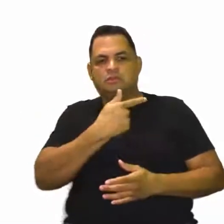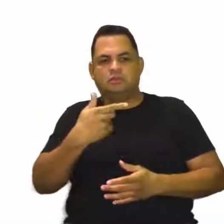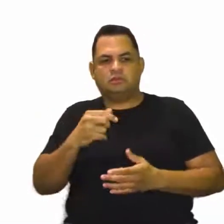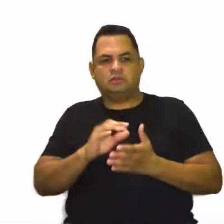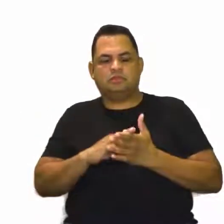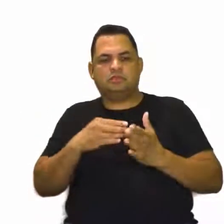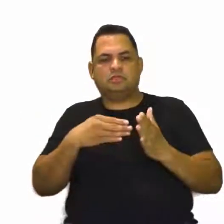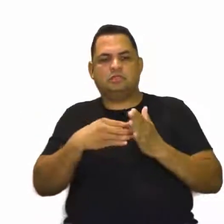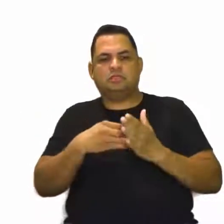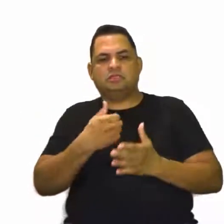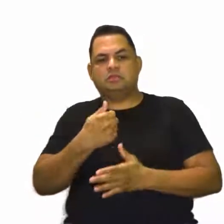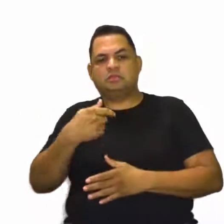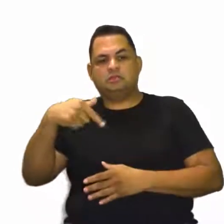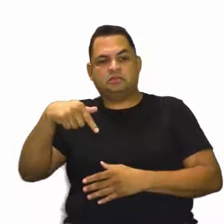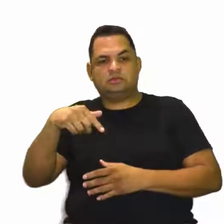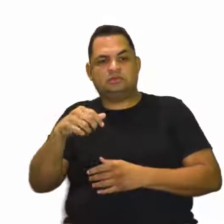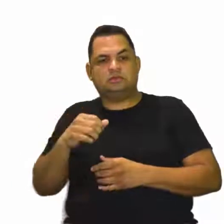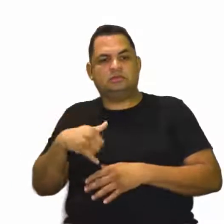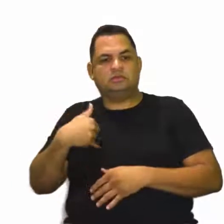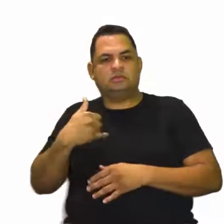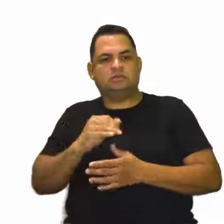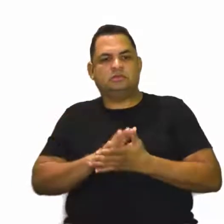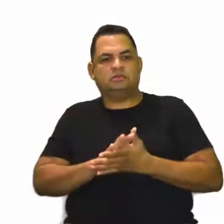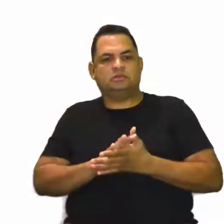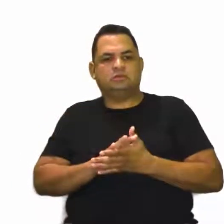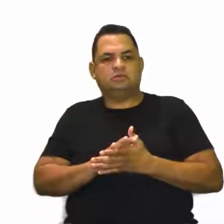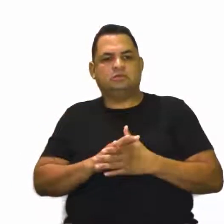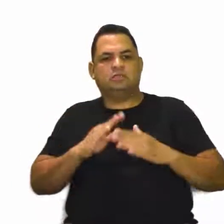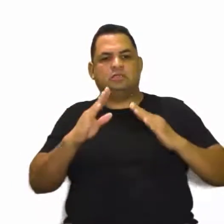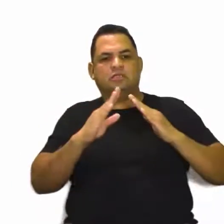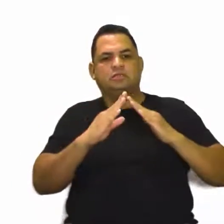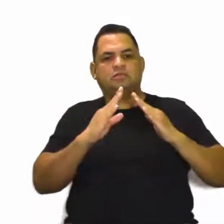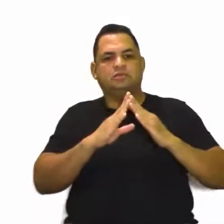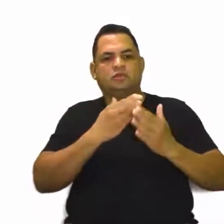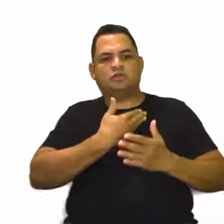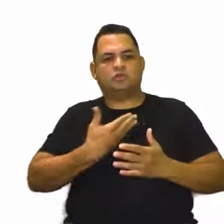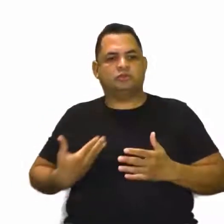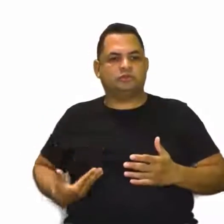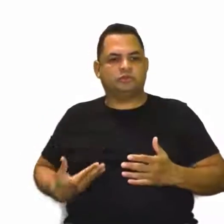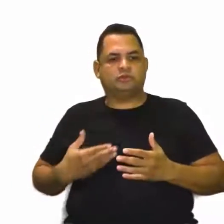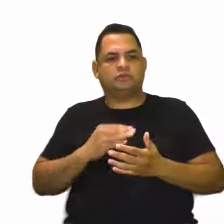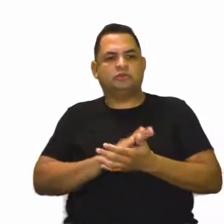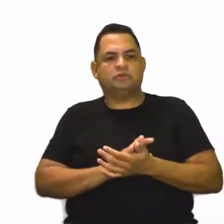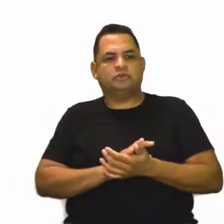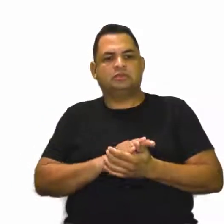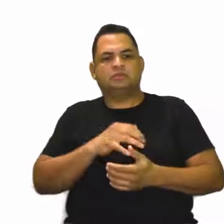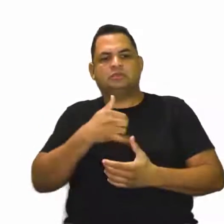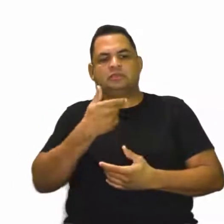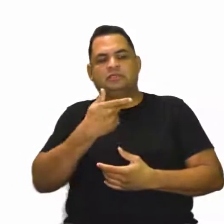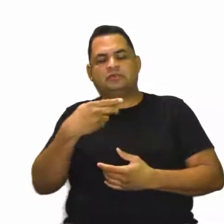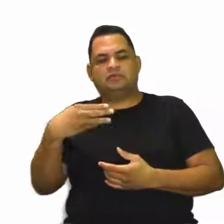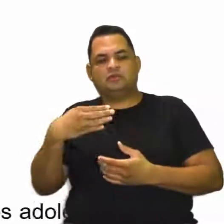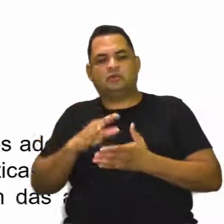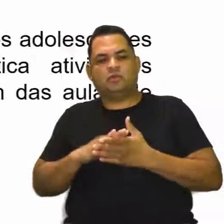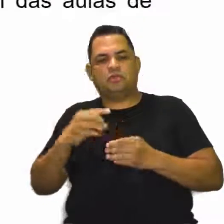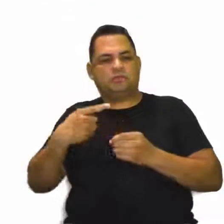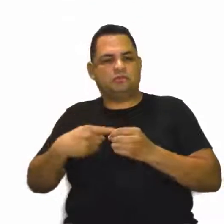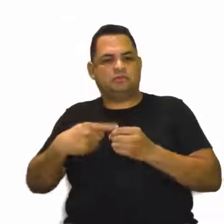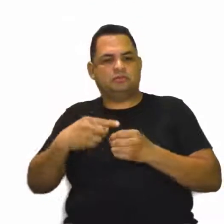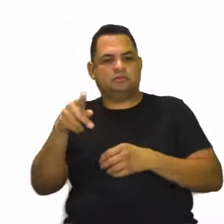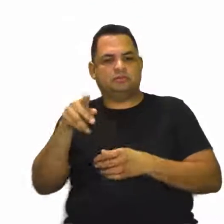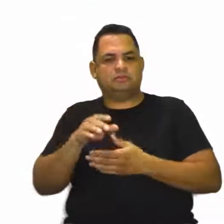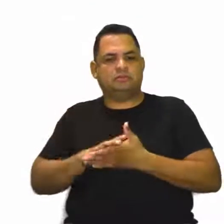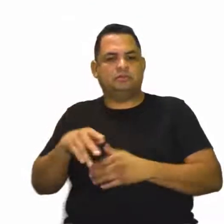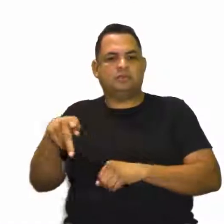17 anos, e em 1.247 escolas públicas, né, em 124 municípios do país. E a leitura